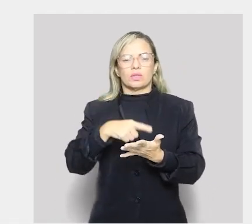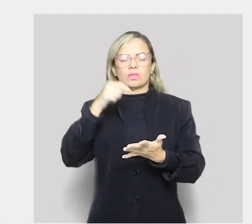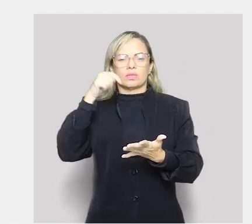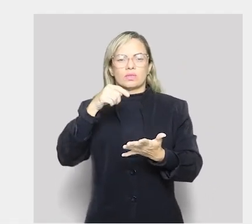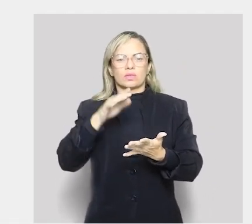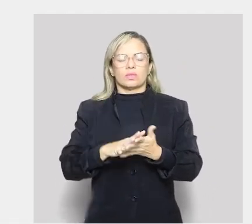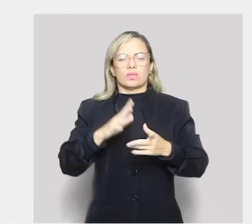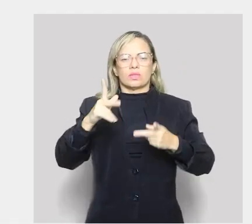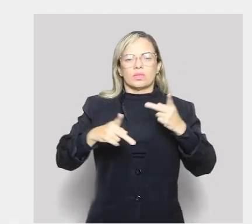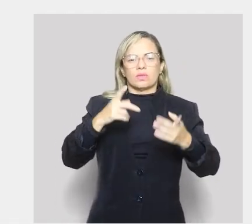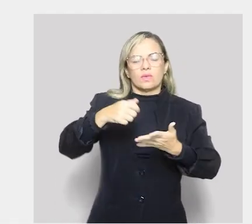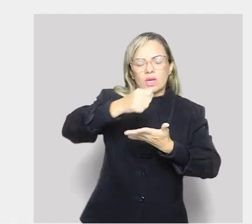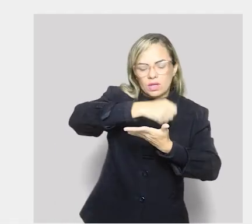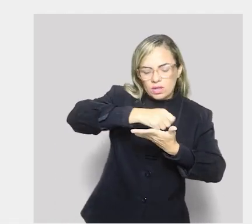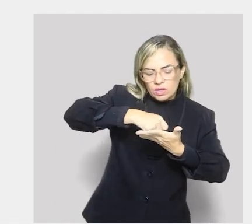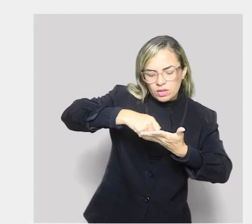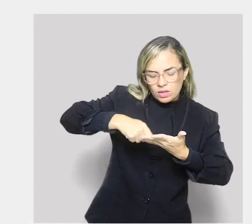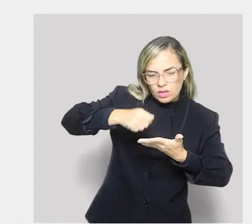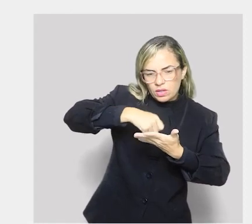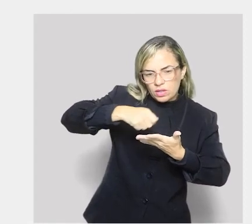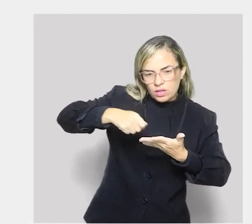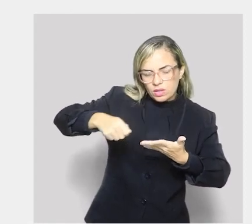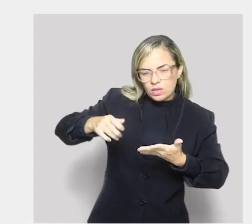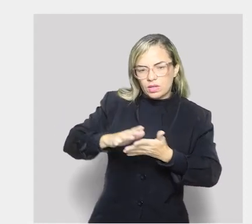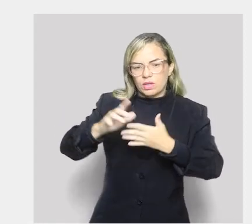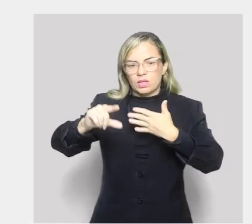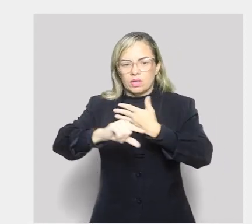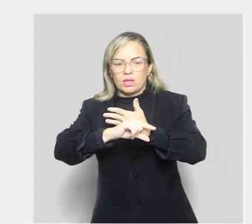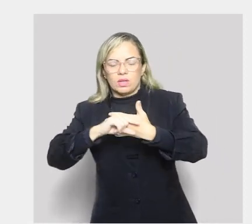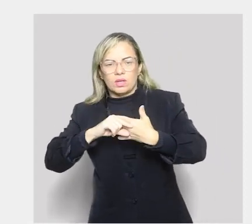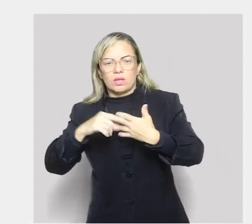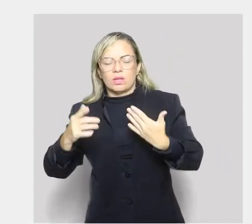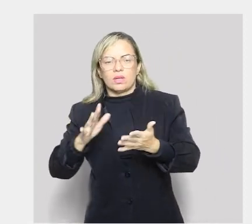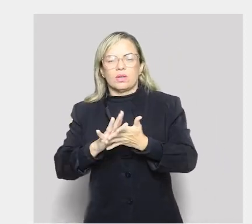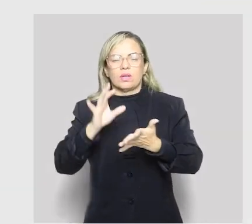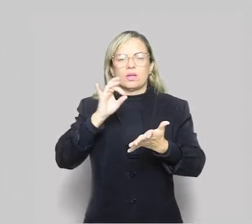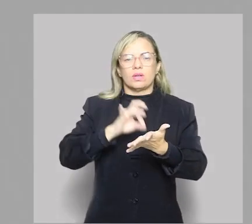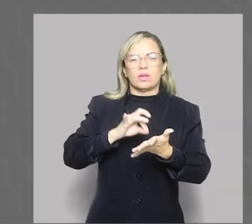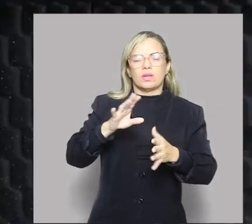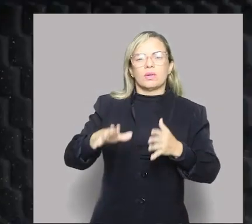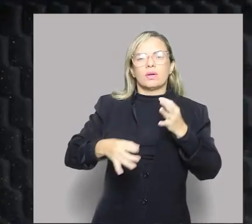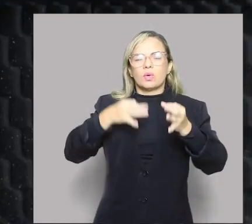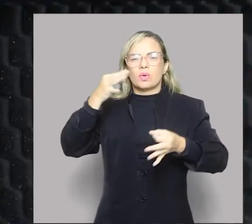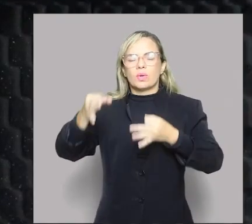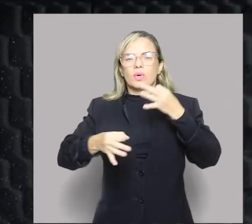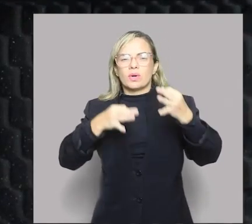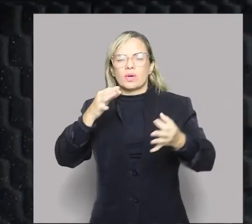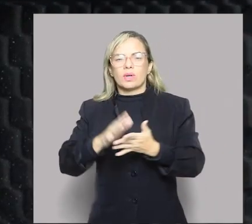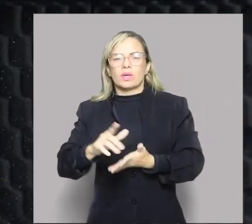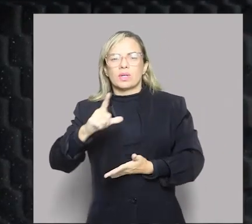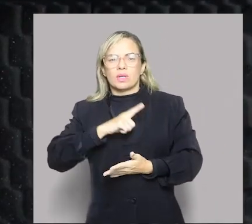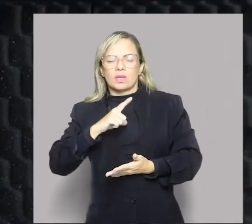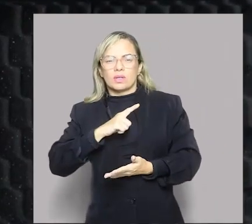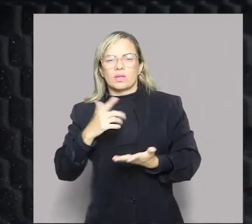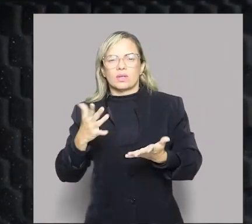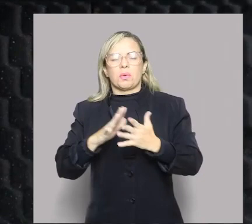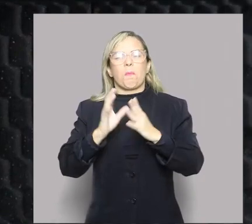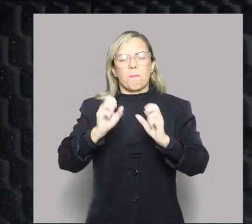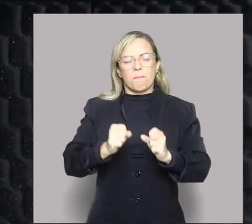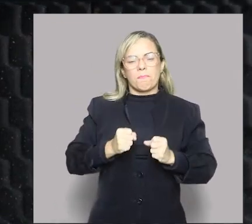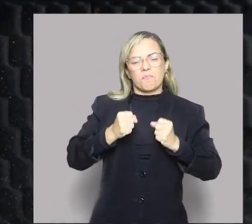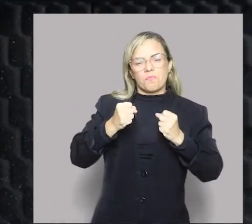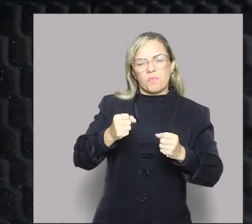da minha redação, ela tem marca de autoria e ela é verdade. Mas o meu argumento tem muito mais poder, tem muito